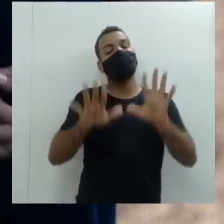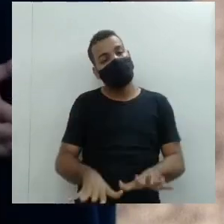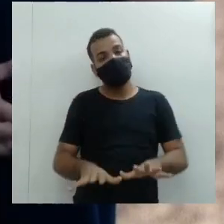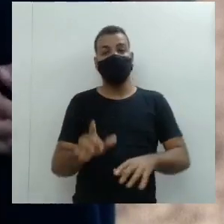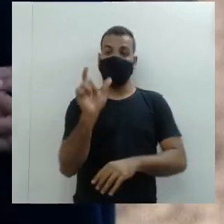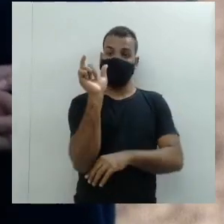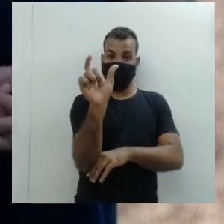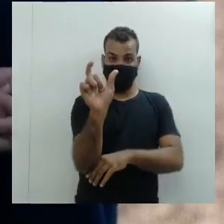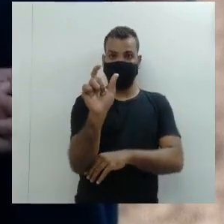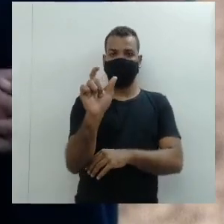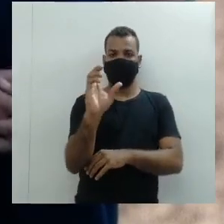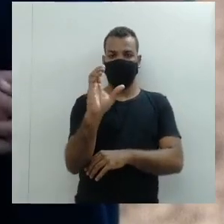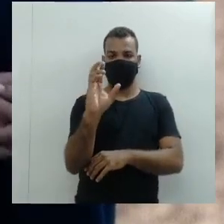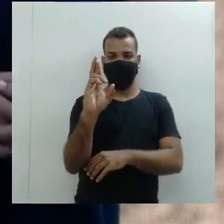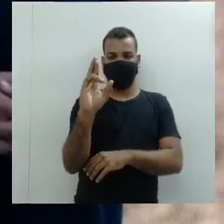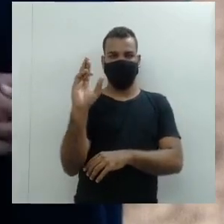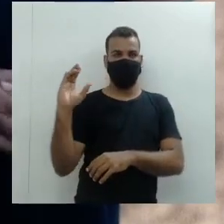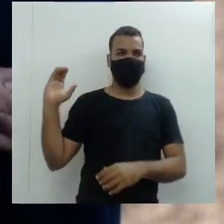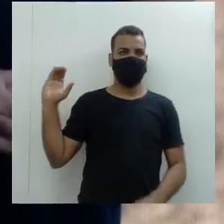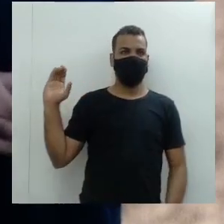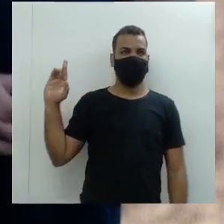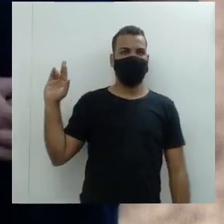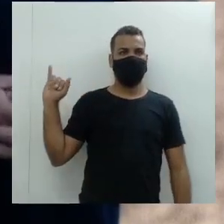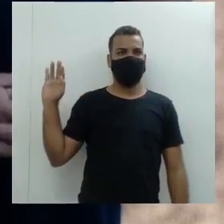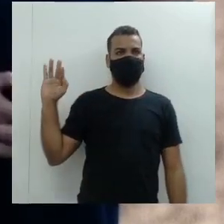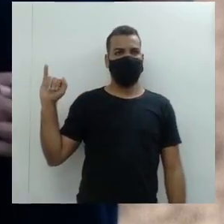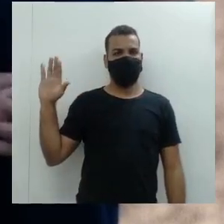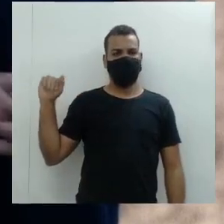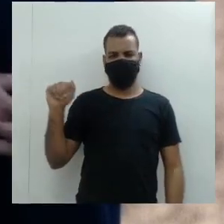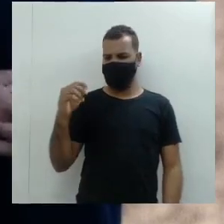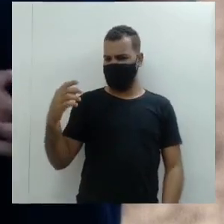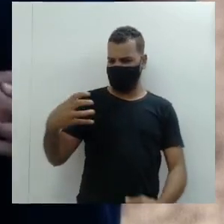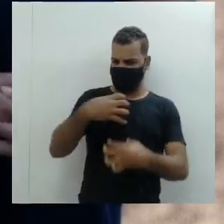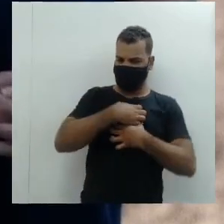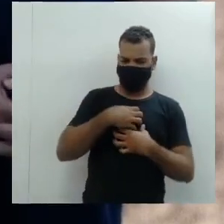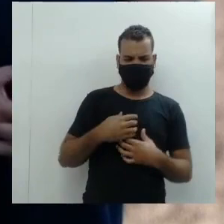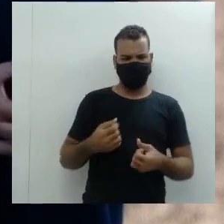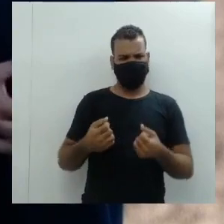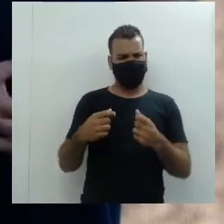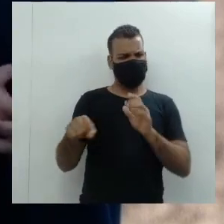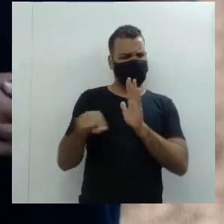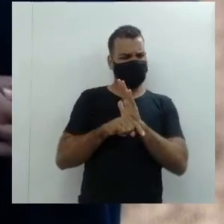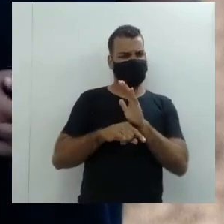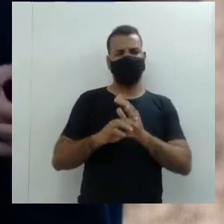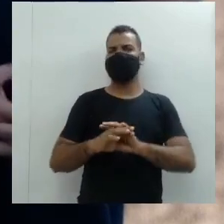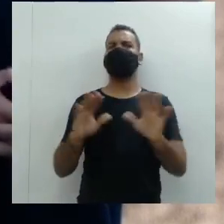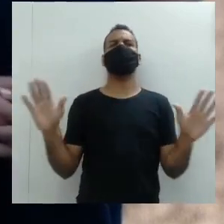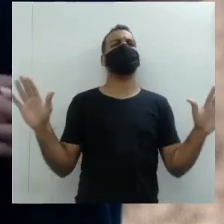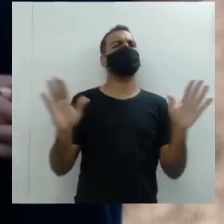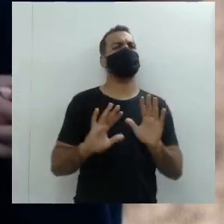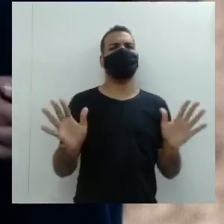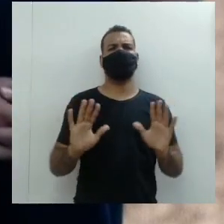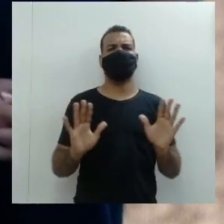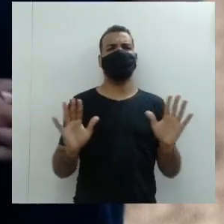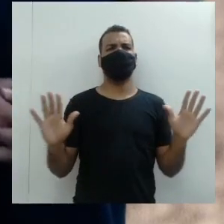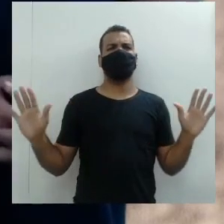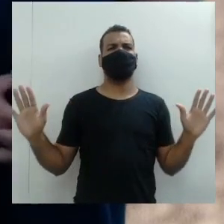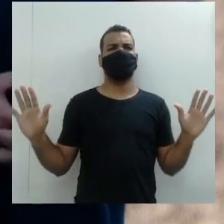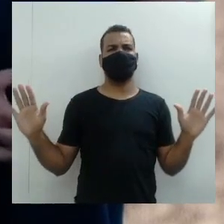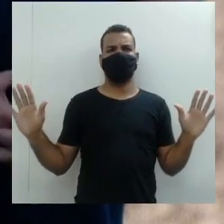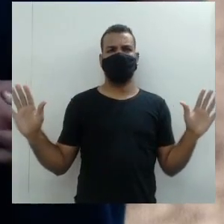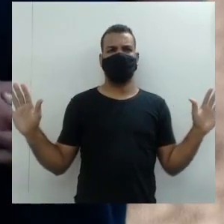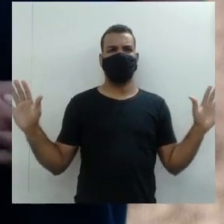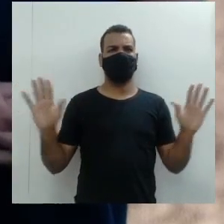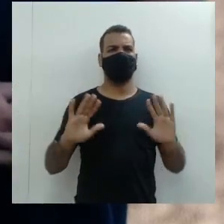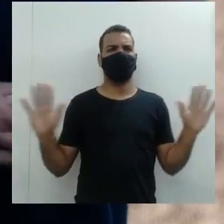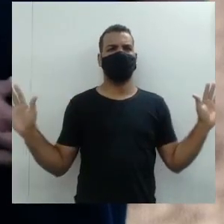palavra crítica, ela leva sempre um tom negativo, mas não é bem assim que o professor irá explicar. Na tela,